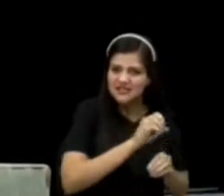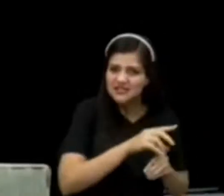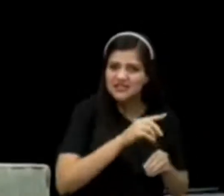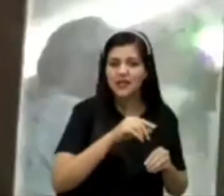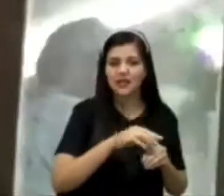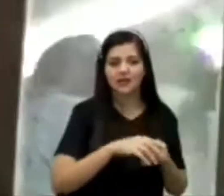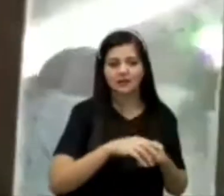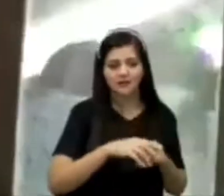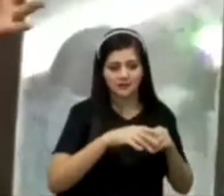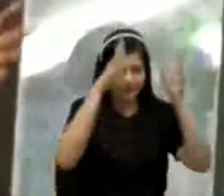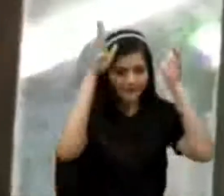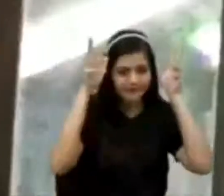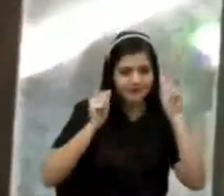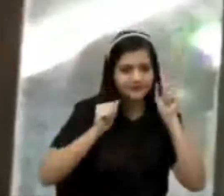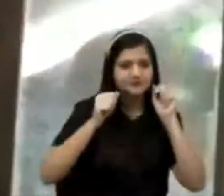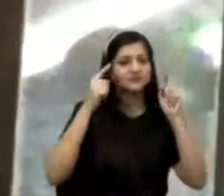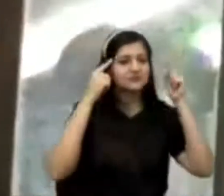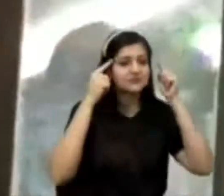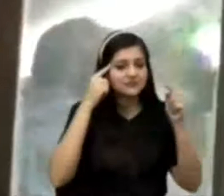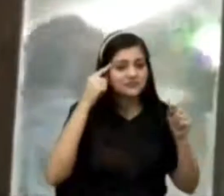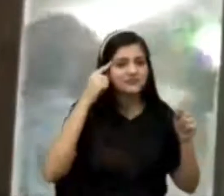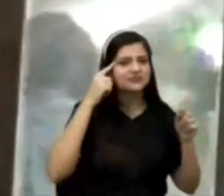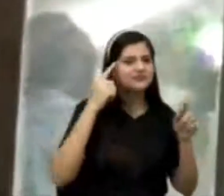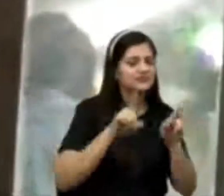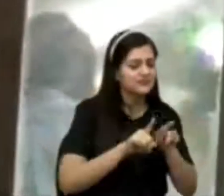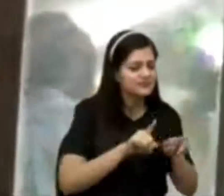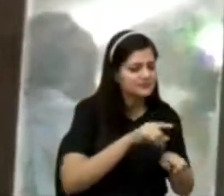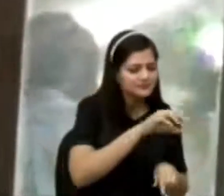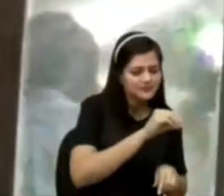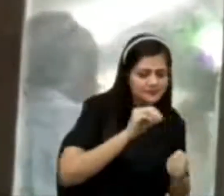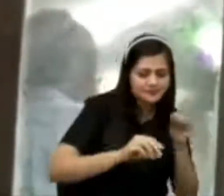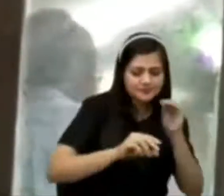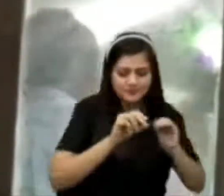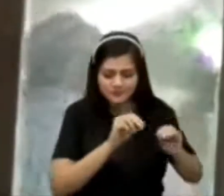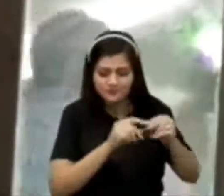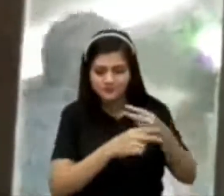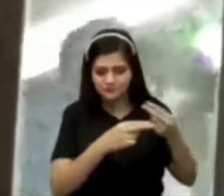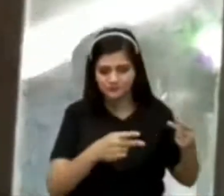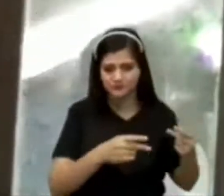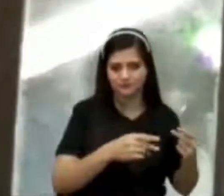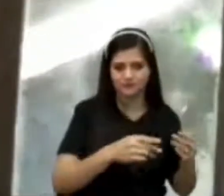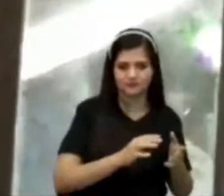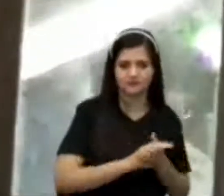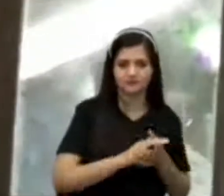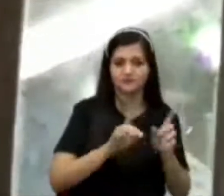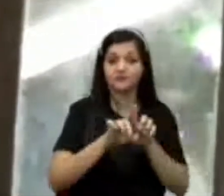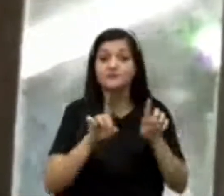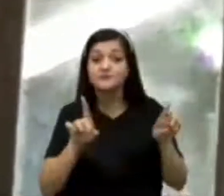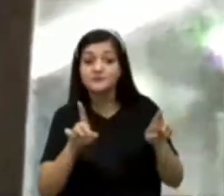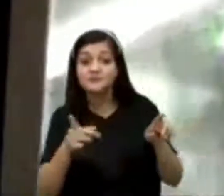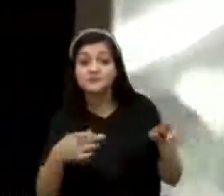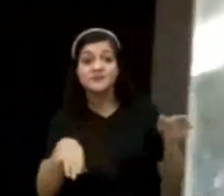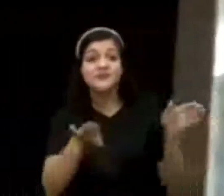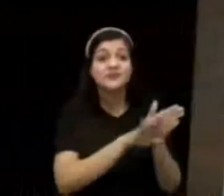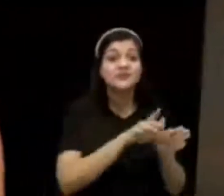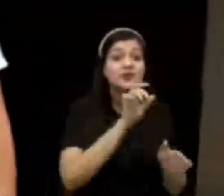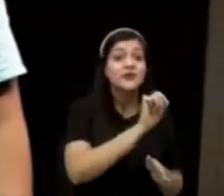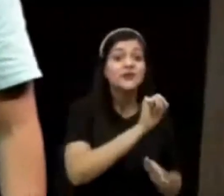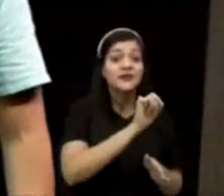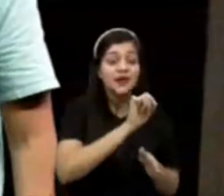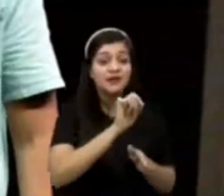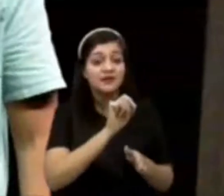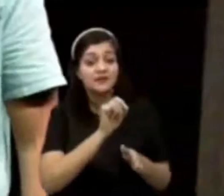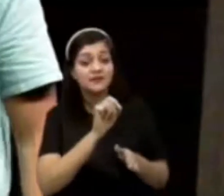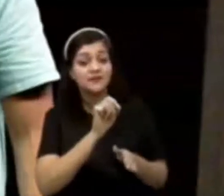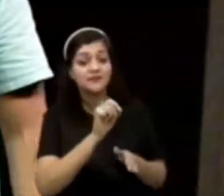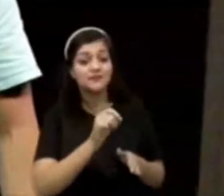ele pensava que ele era um Hakuna Matata também. Aí, certa vez chegou lá o macaco. E